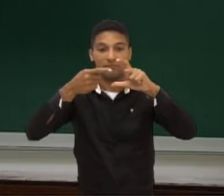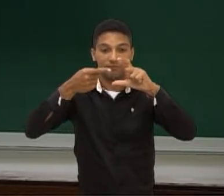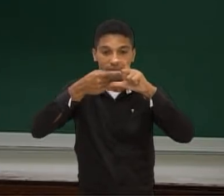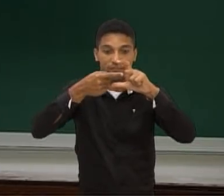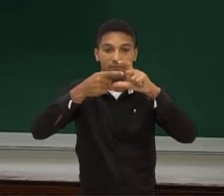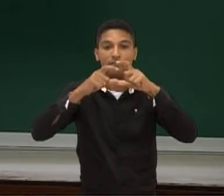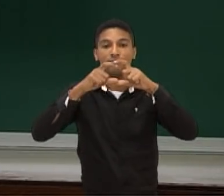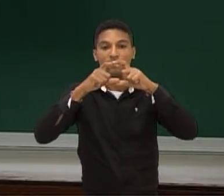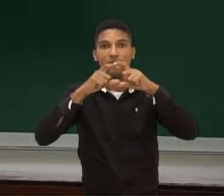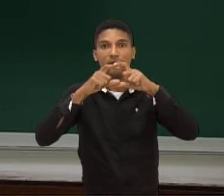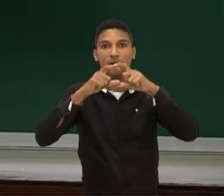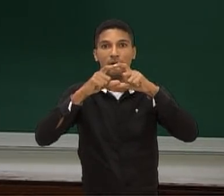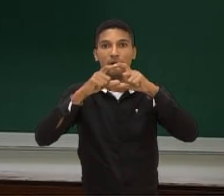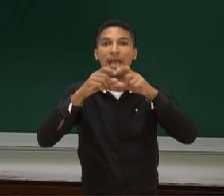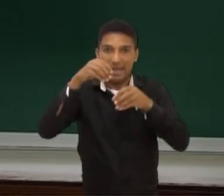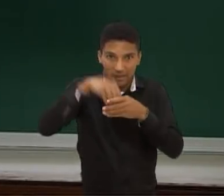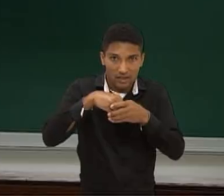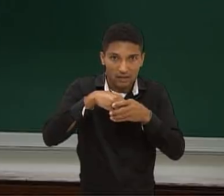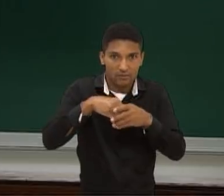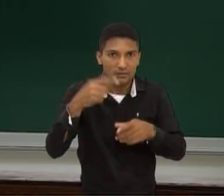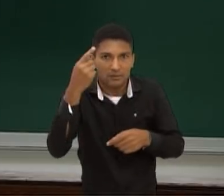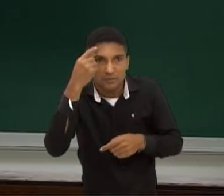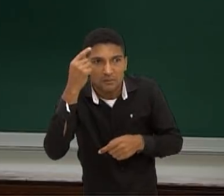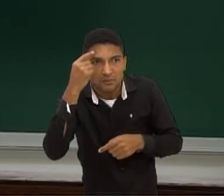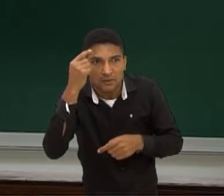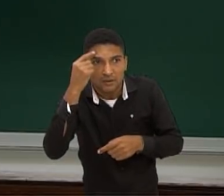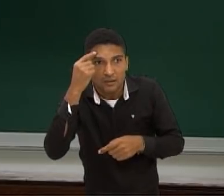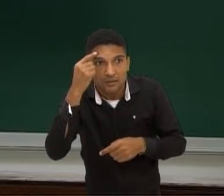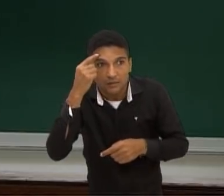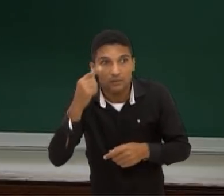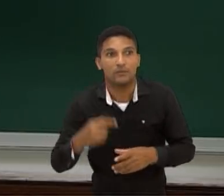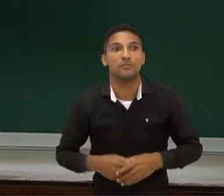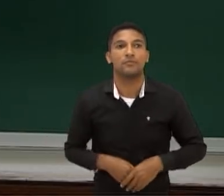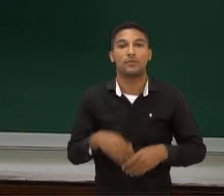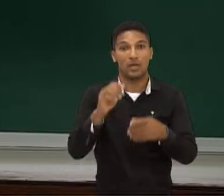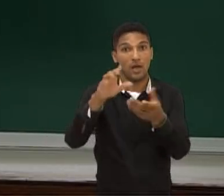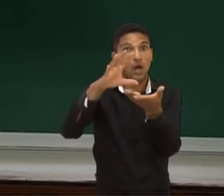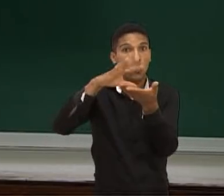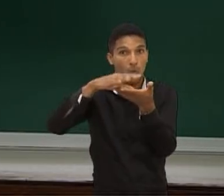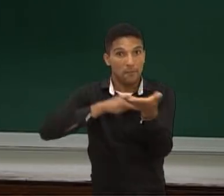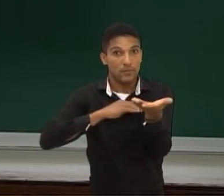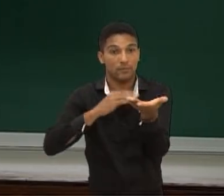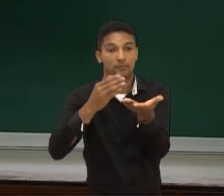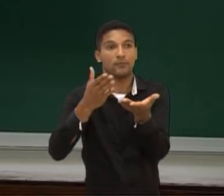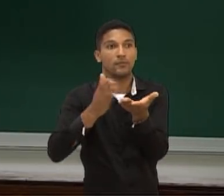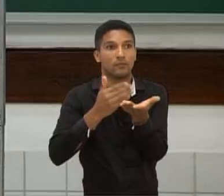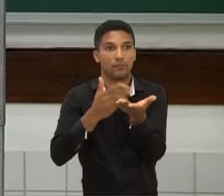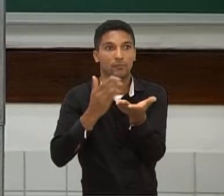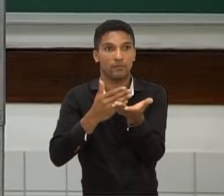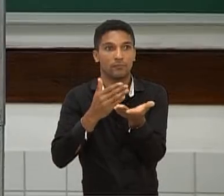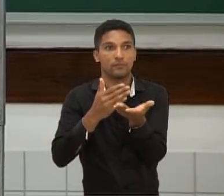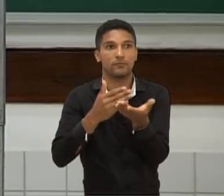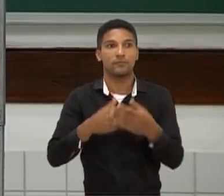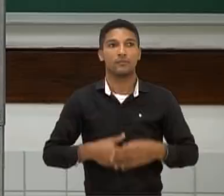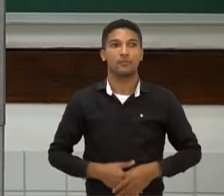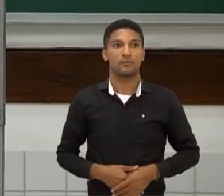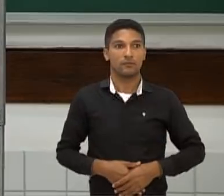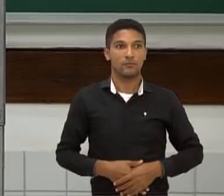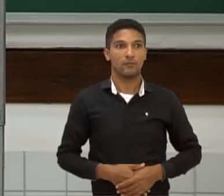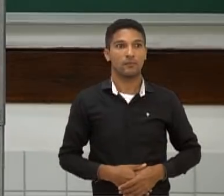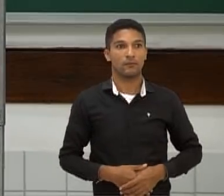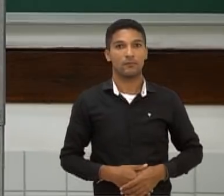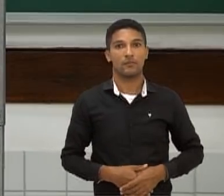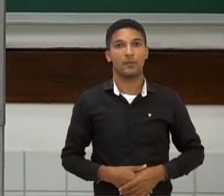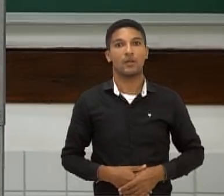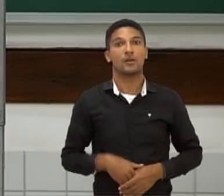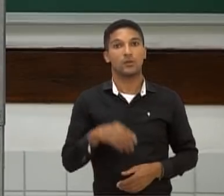linha de suporte, tá bom? Então, pensem aí um pouquinho, dê um tempinho, mas copiem também no caderno, tá bom? E tentem responder, que a professora